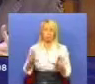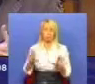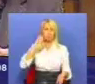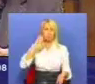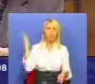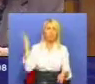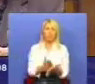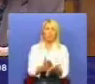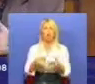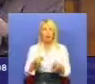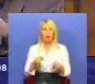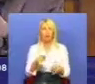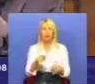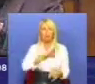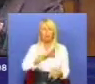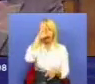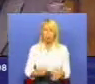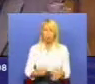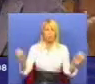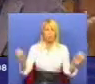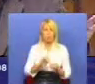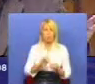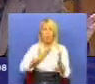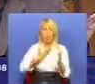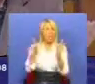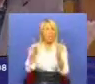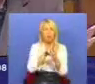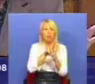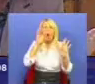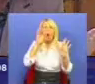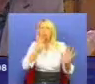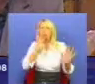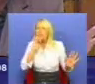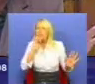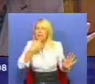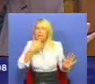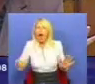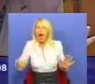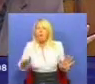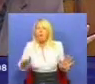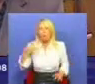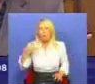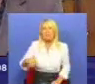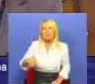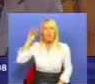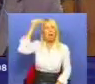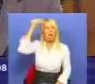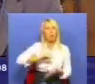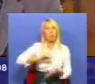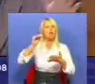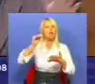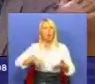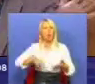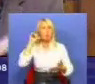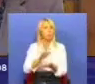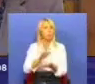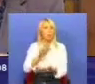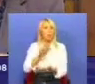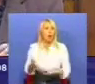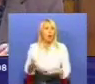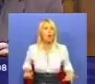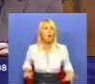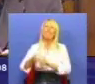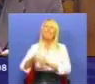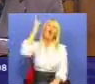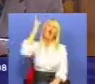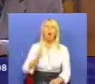havendo decreto-lei, ou ele estando em segredo, porque o Presidente da República não assinou e não foi publicado. Ontem ainda